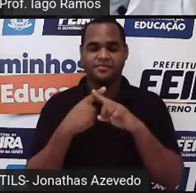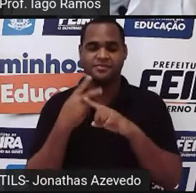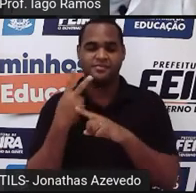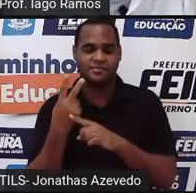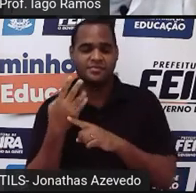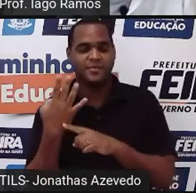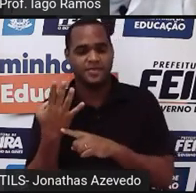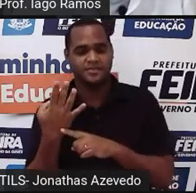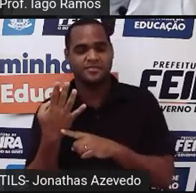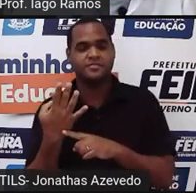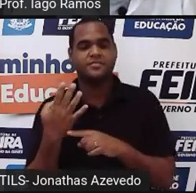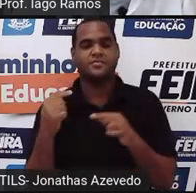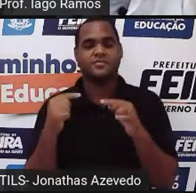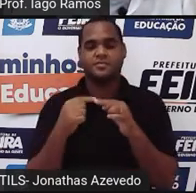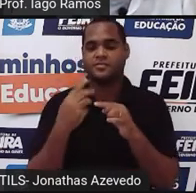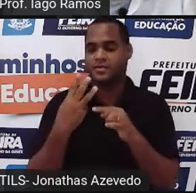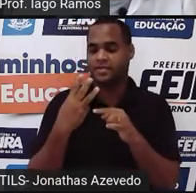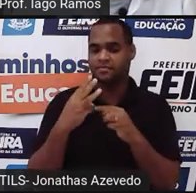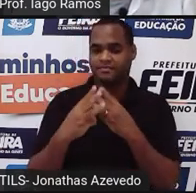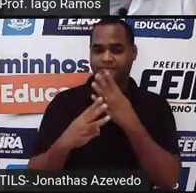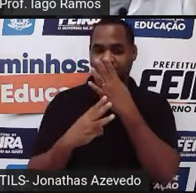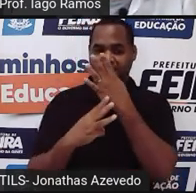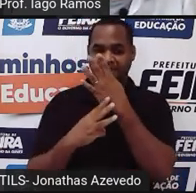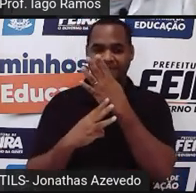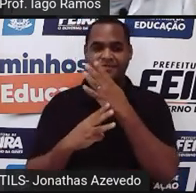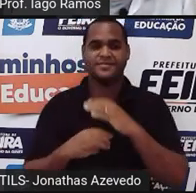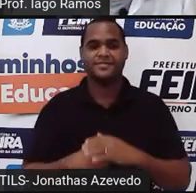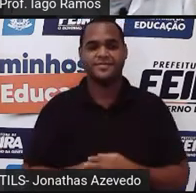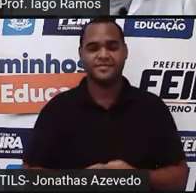bom então fica 3 elevado a 4